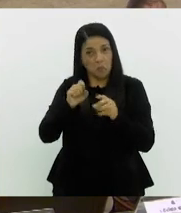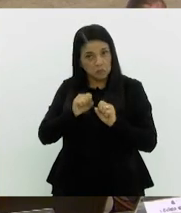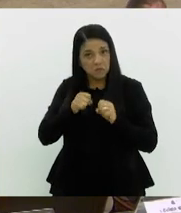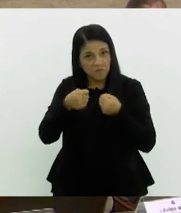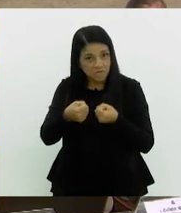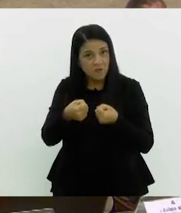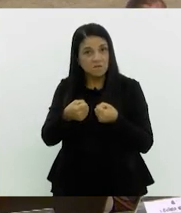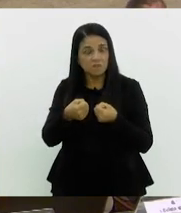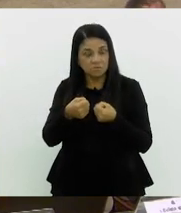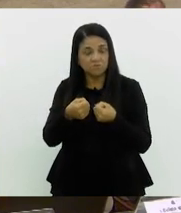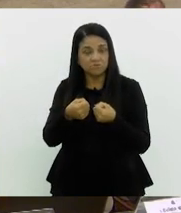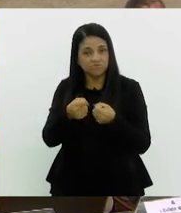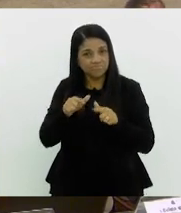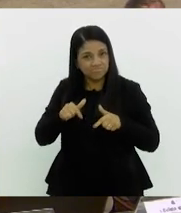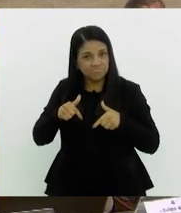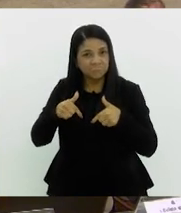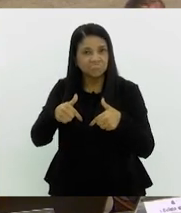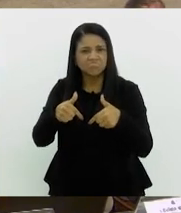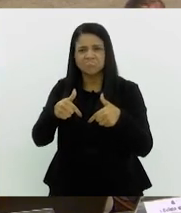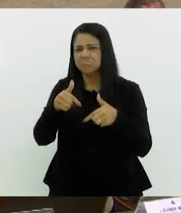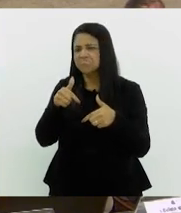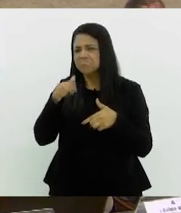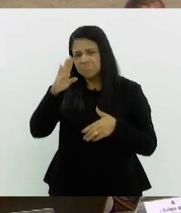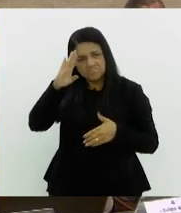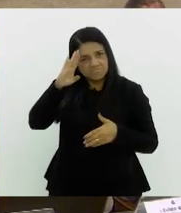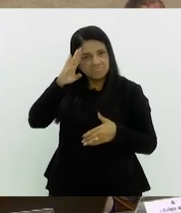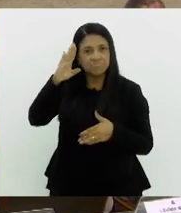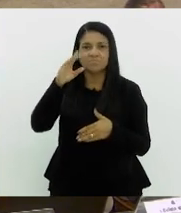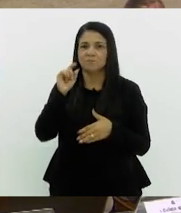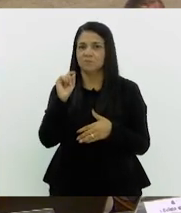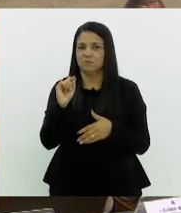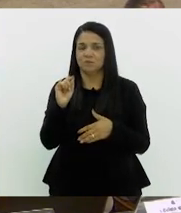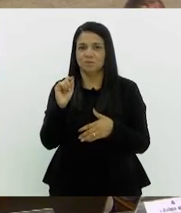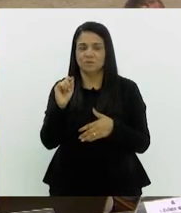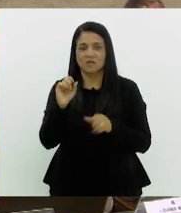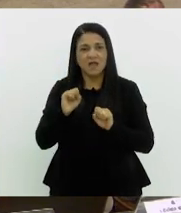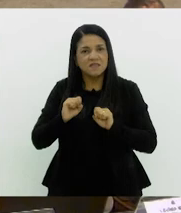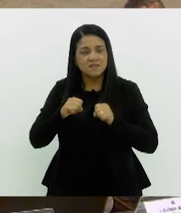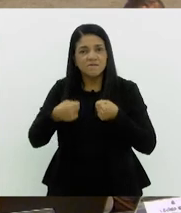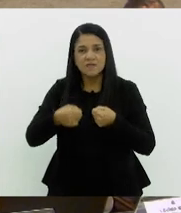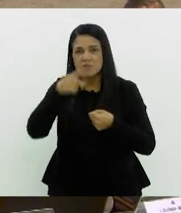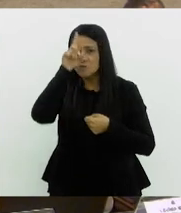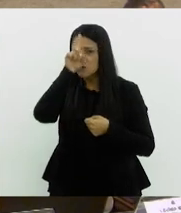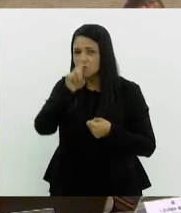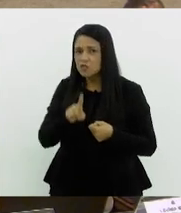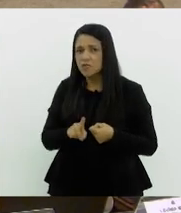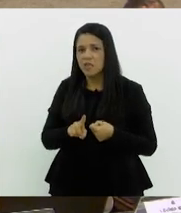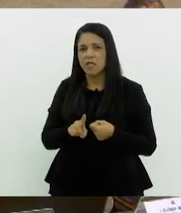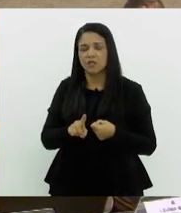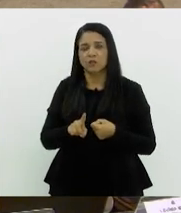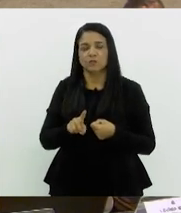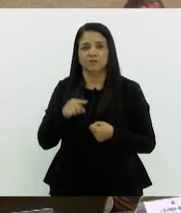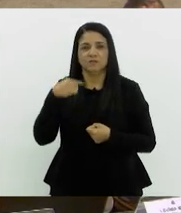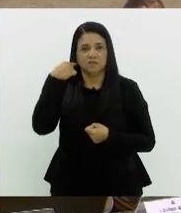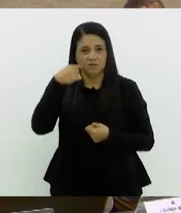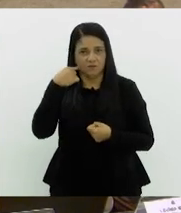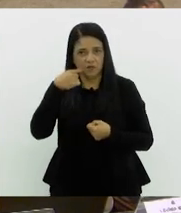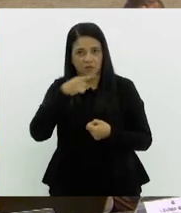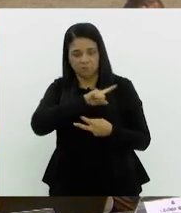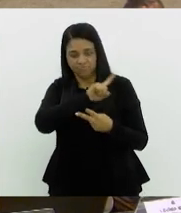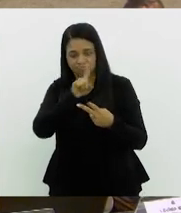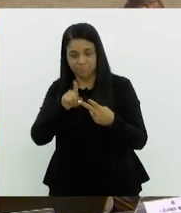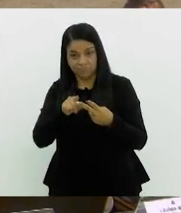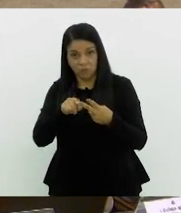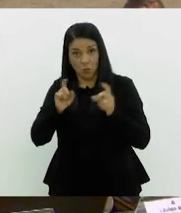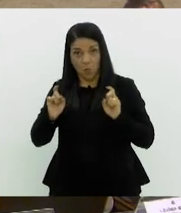ação fundamental que tem a defesa do direito na prerrogativa de ser advogado. O segundo, como parlamentar, eu